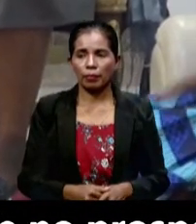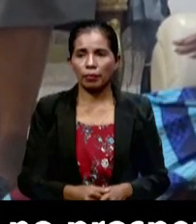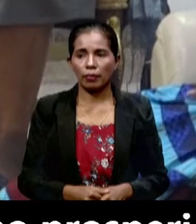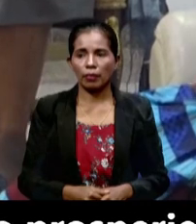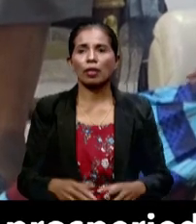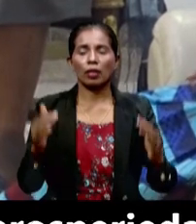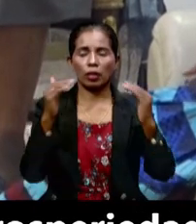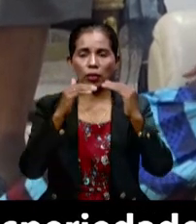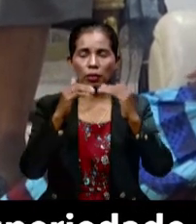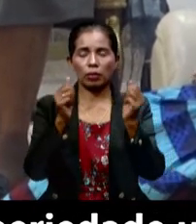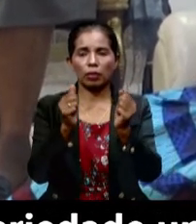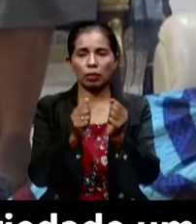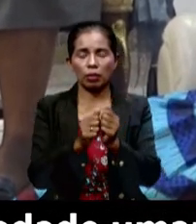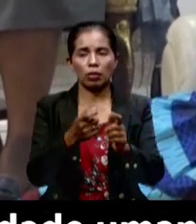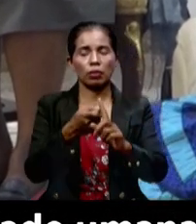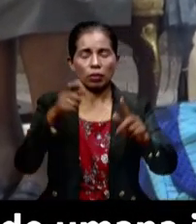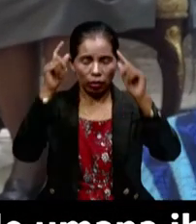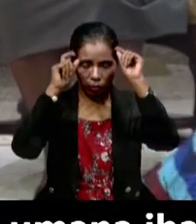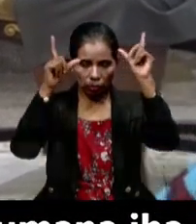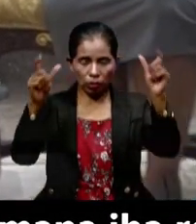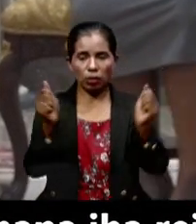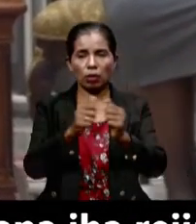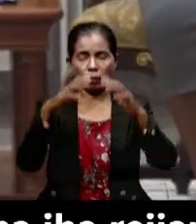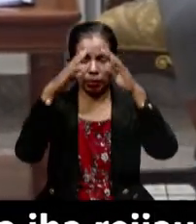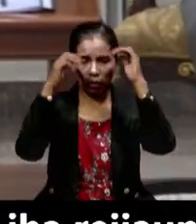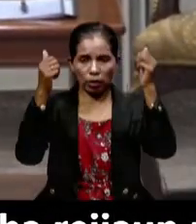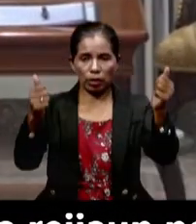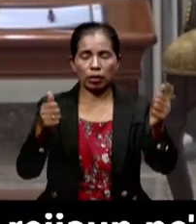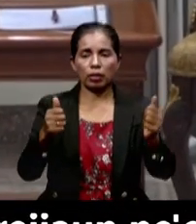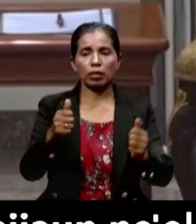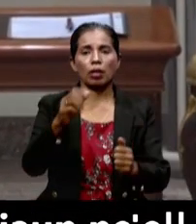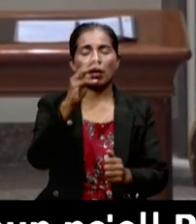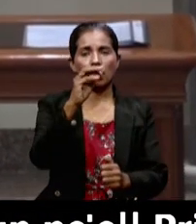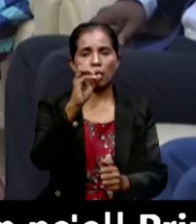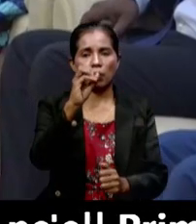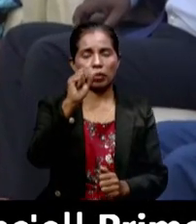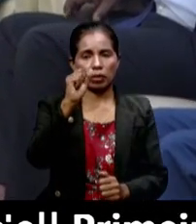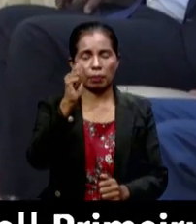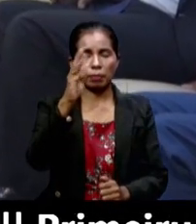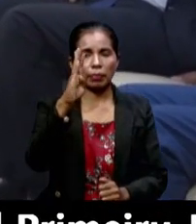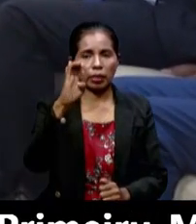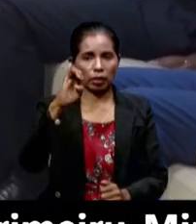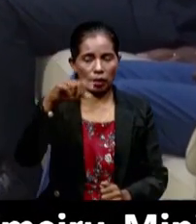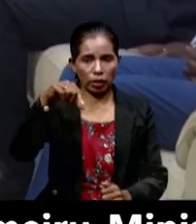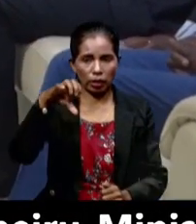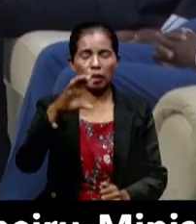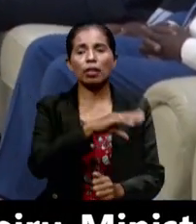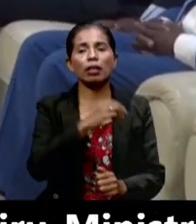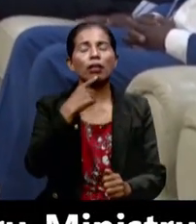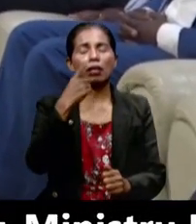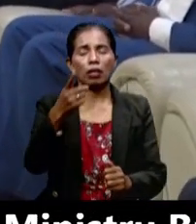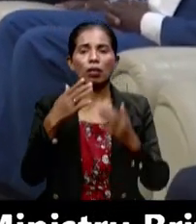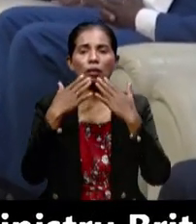Foi encontro entre a delegação de Timor-Leste no presidente da Assembleia República Moçambique, presidente da República José Ramos Horta, agradece